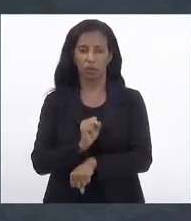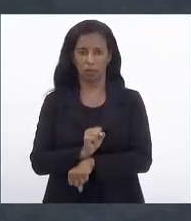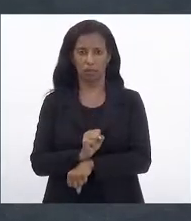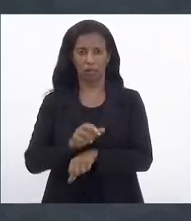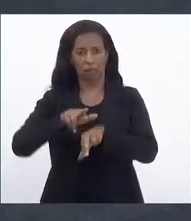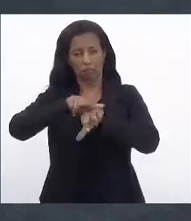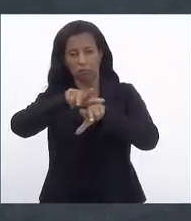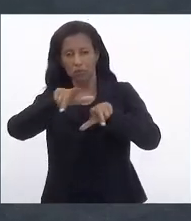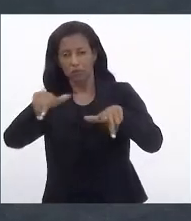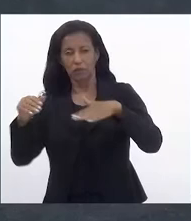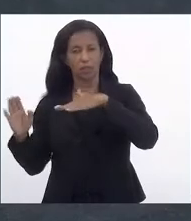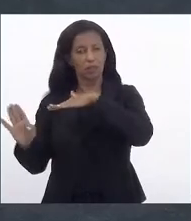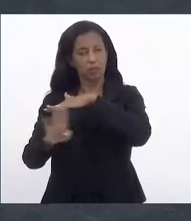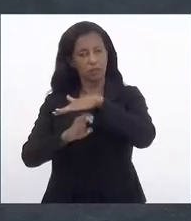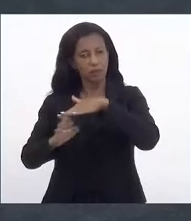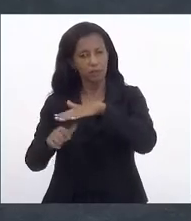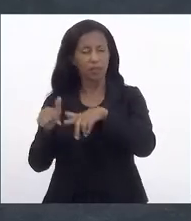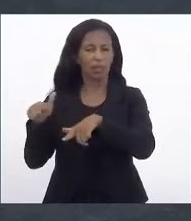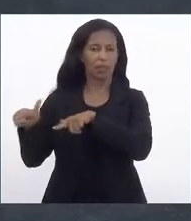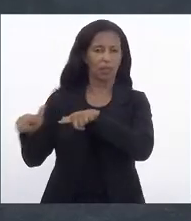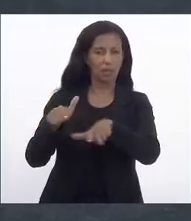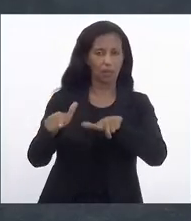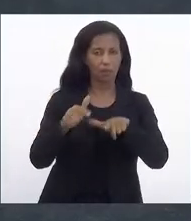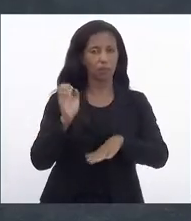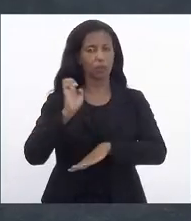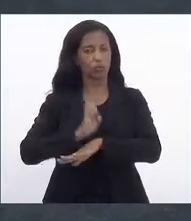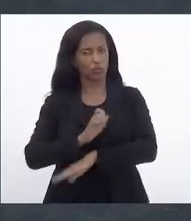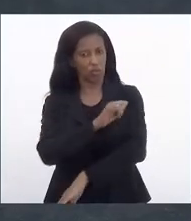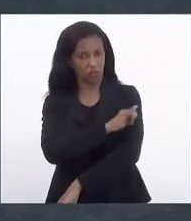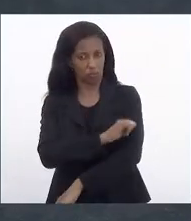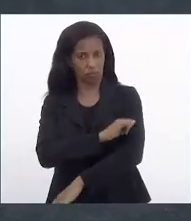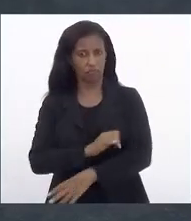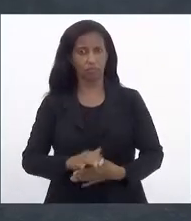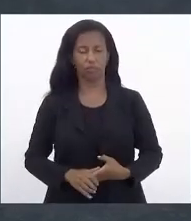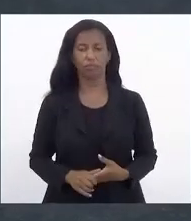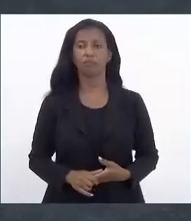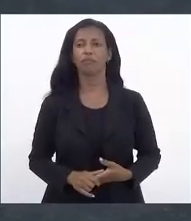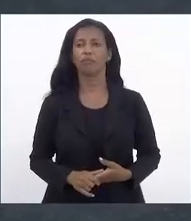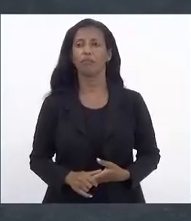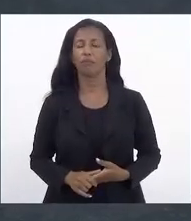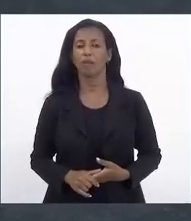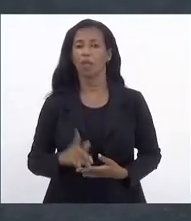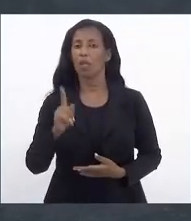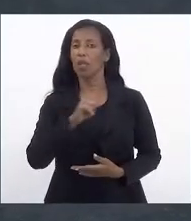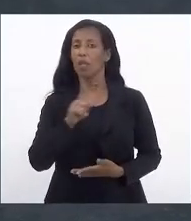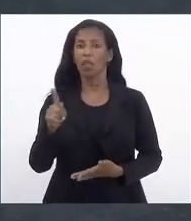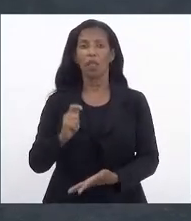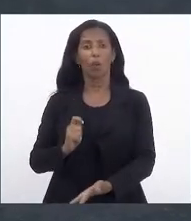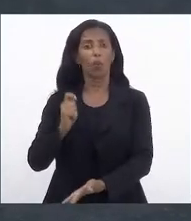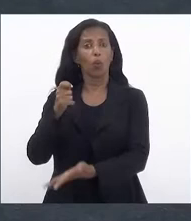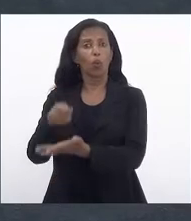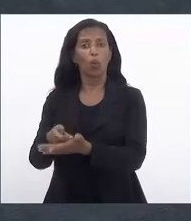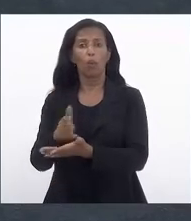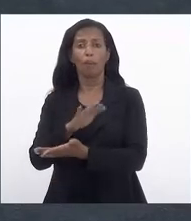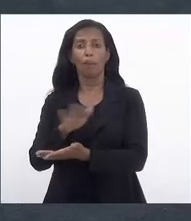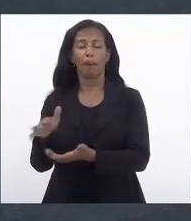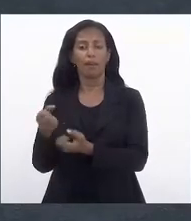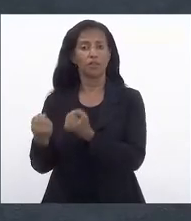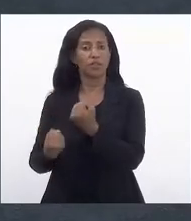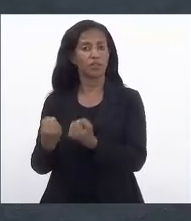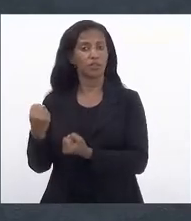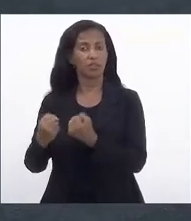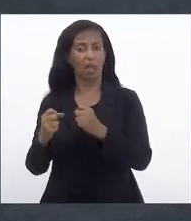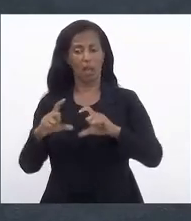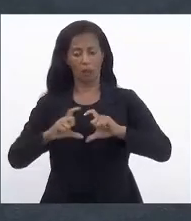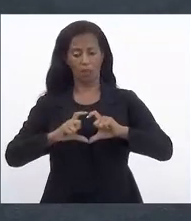diversas empresas operando dentro do estado do Rio de Janeiro Tia Ju que não compram mais os seus veículos e